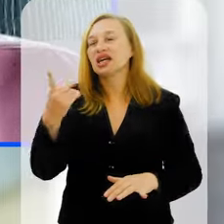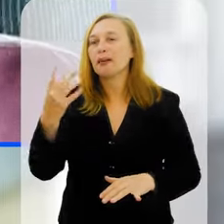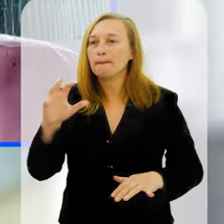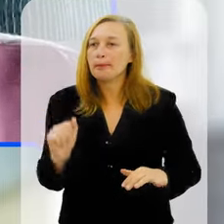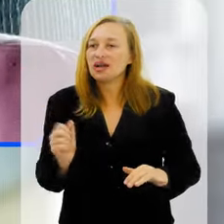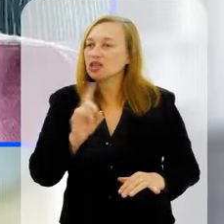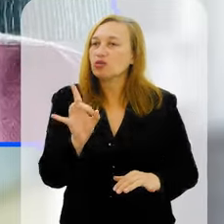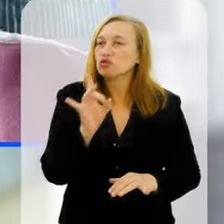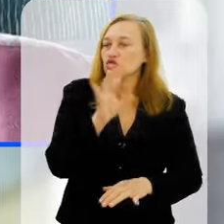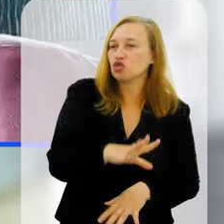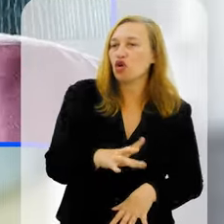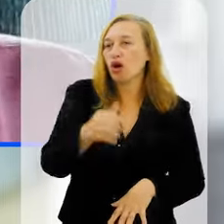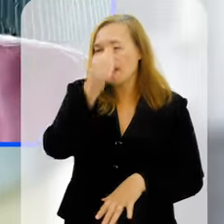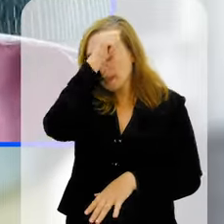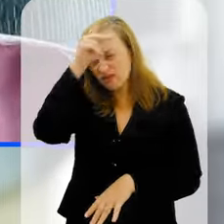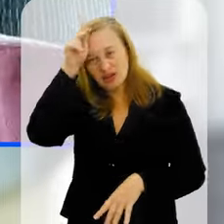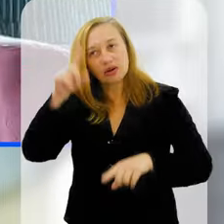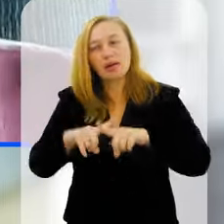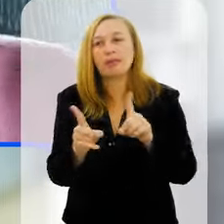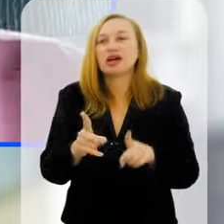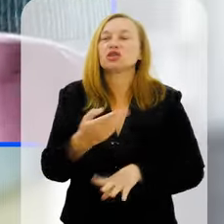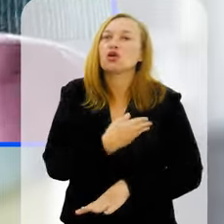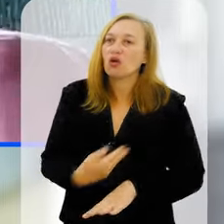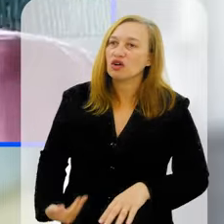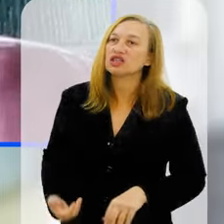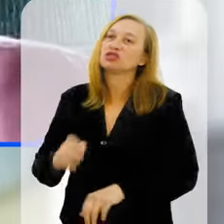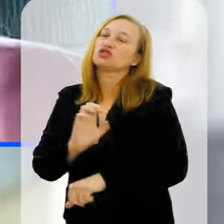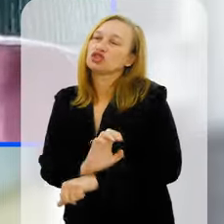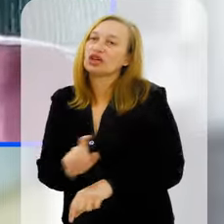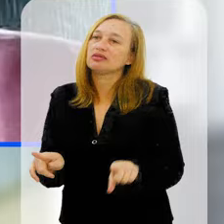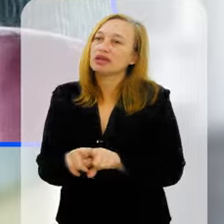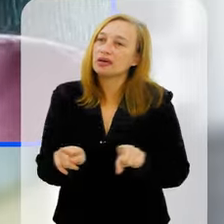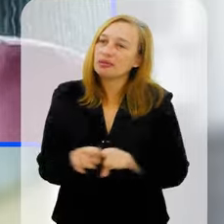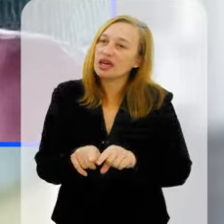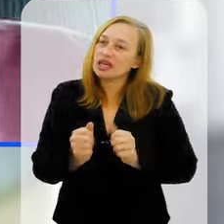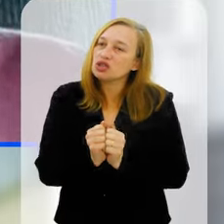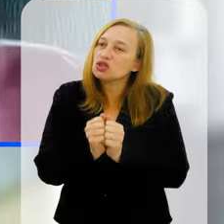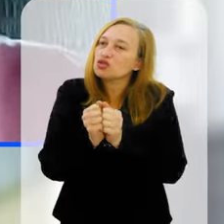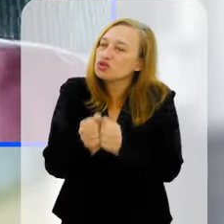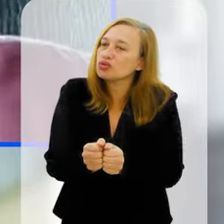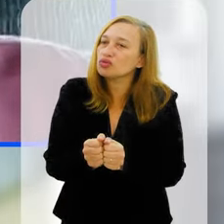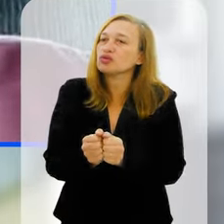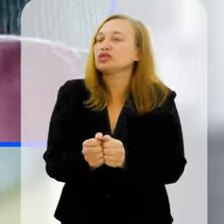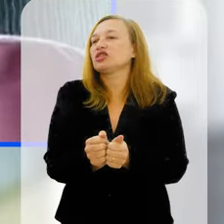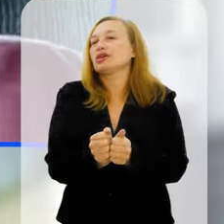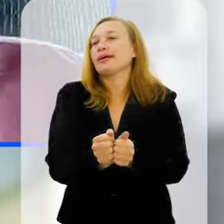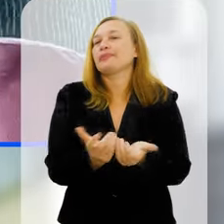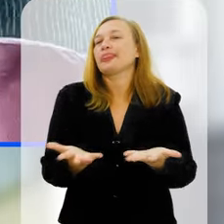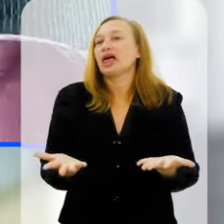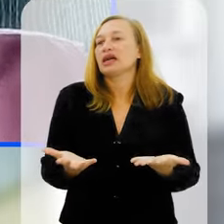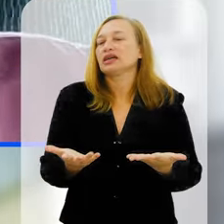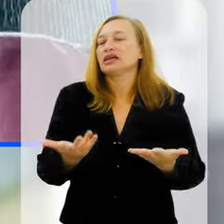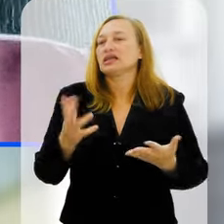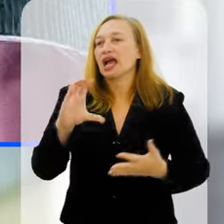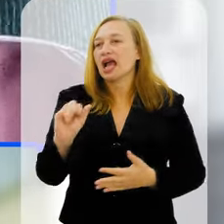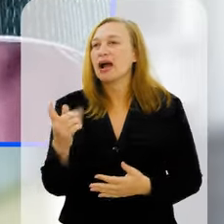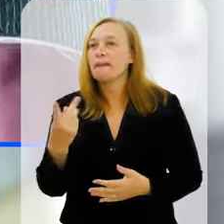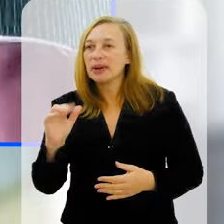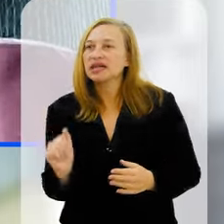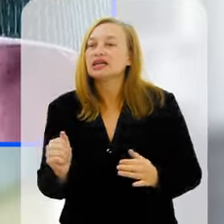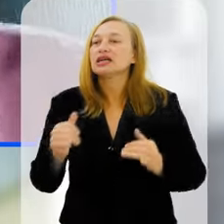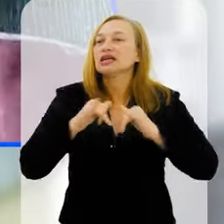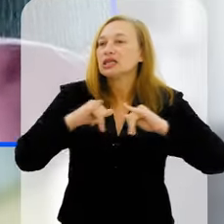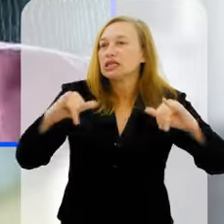as campanhas, não somente das prefeituras, mas também do governo do estado. Também fica a dica para que o governo do estado